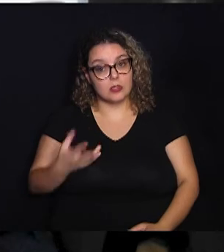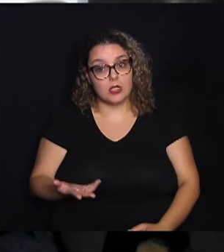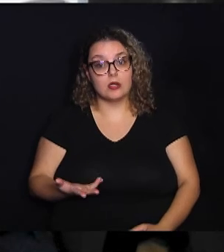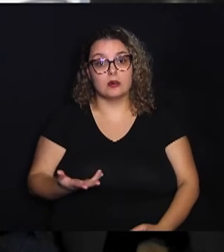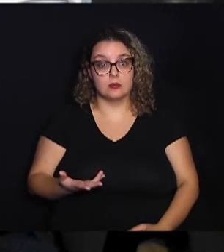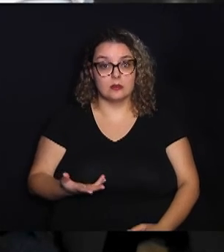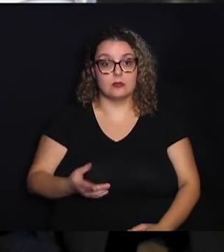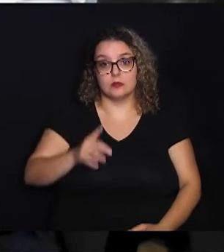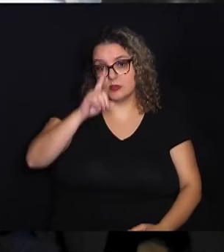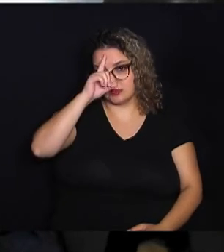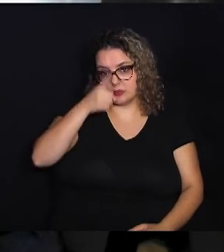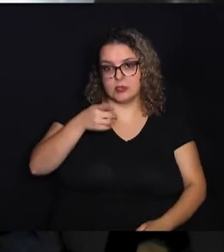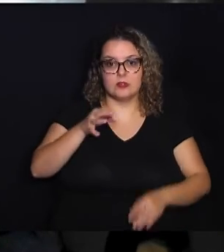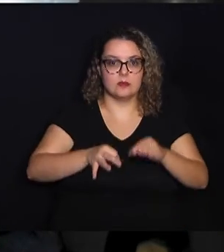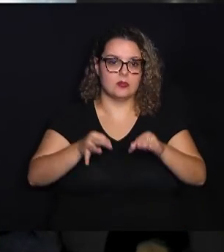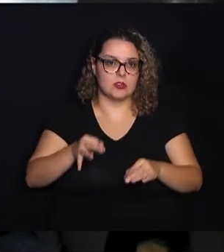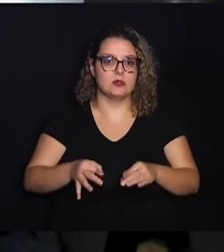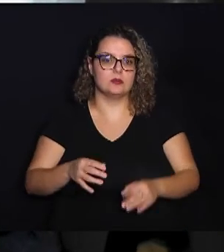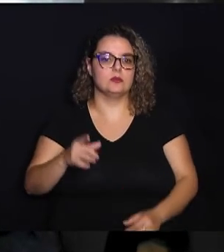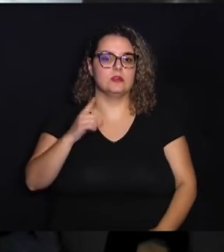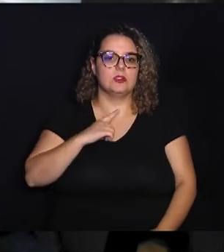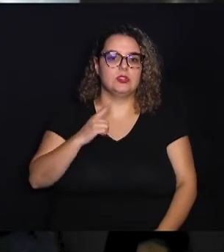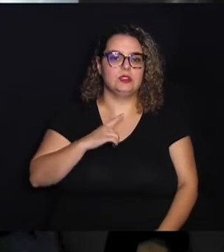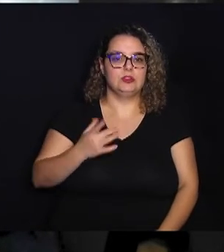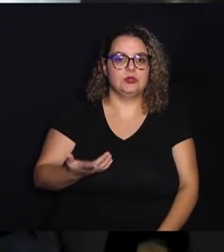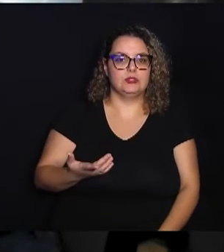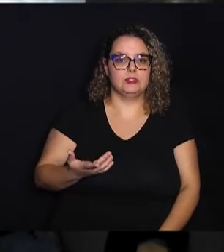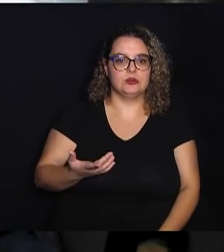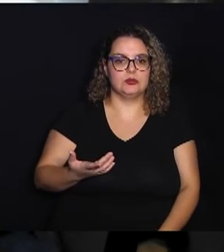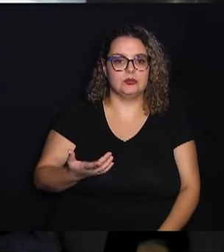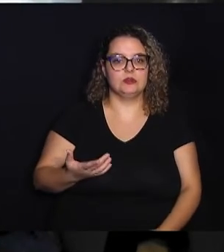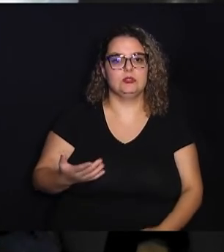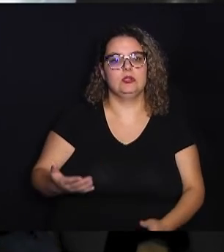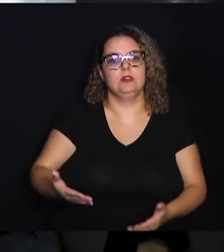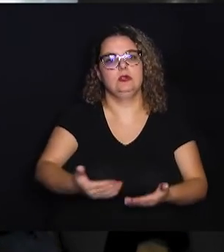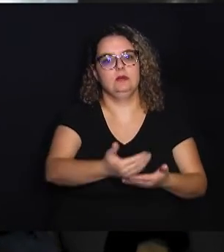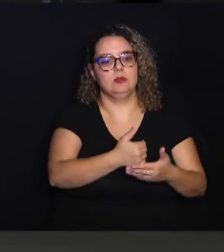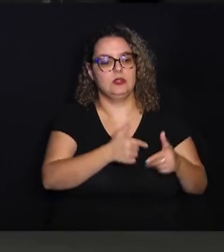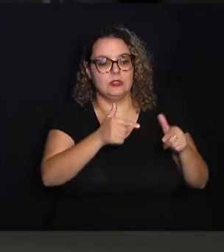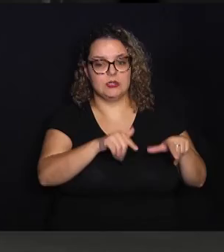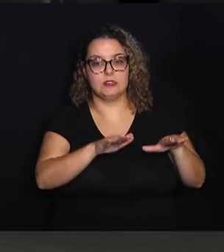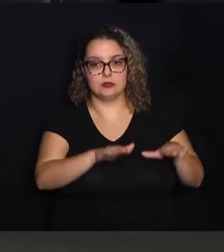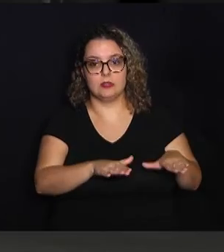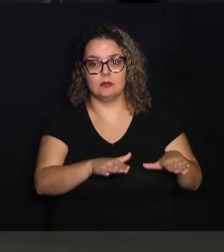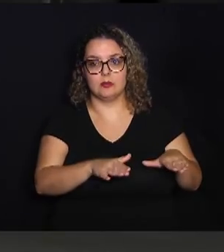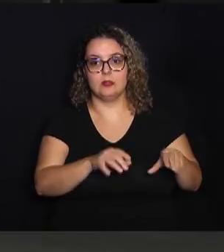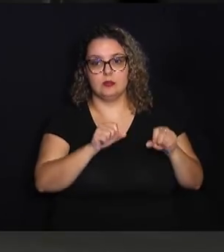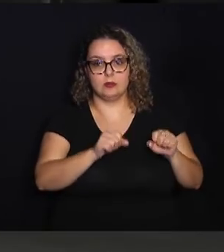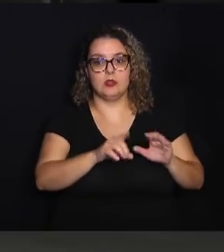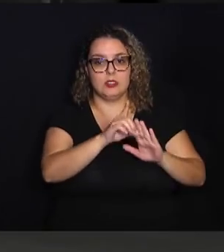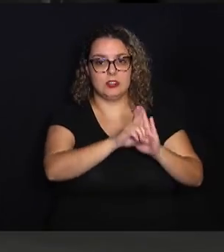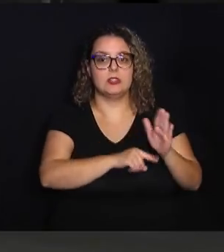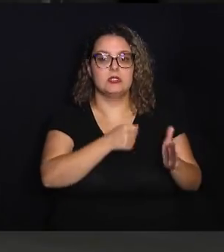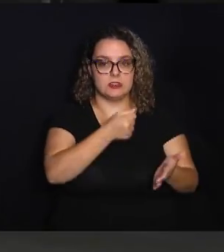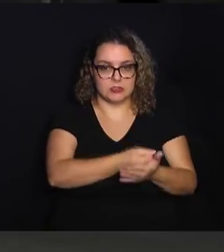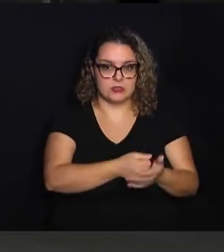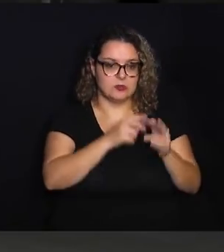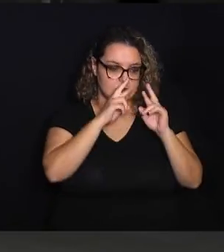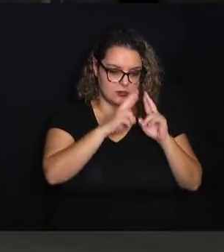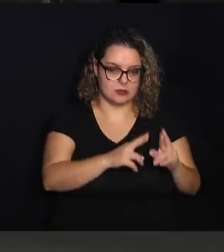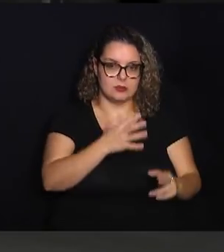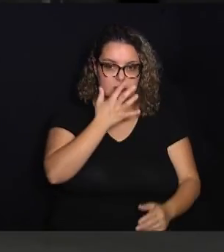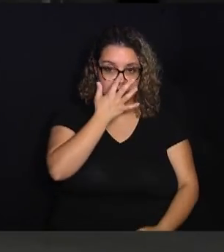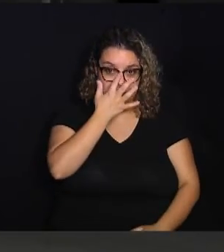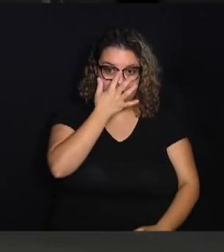por determinação da justiça, tiveram que ser acolhidas para que elas pudessem ter os seus direitos respeitados.